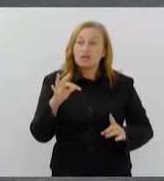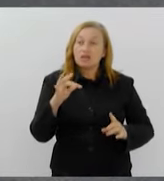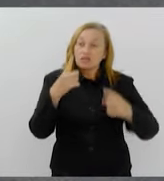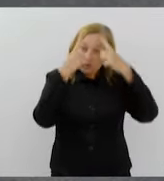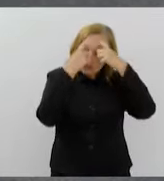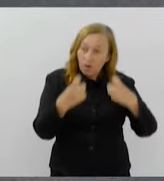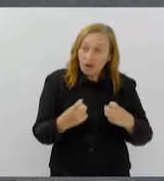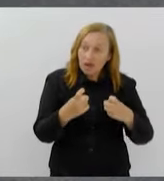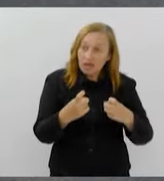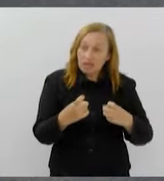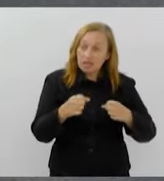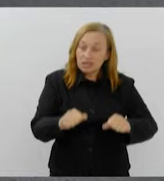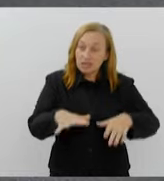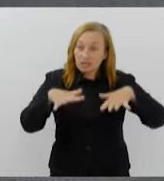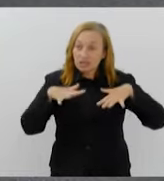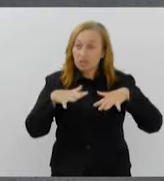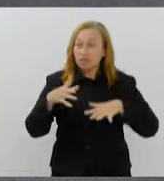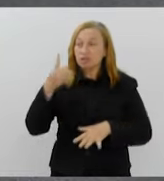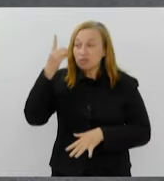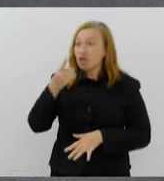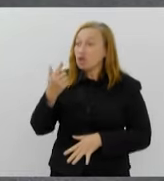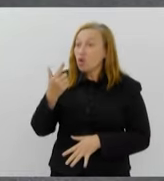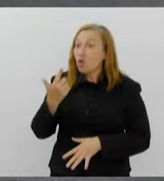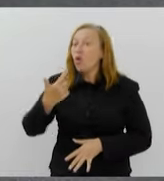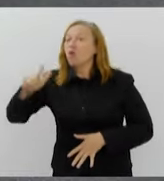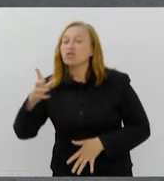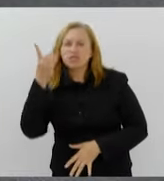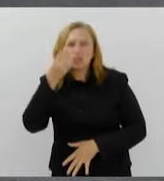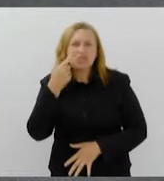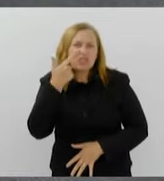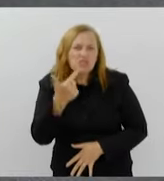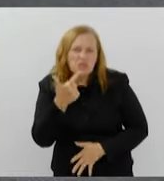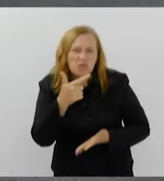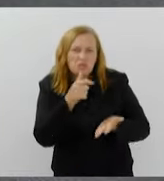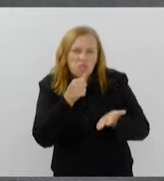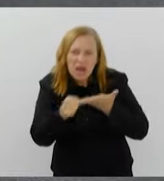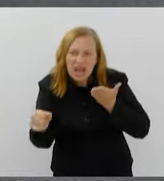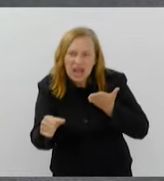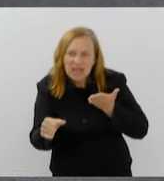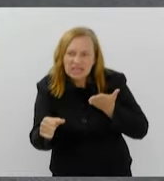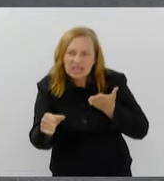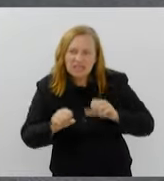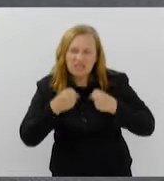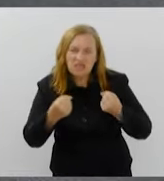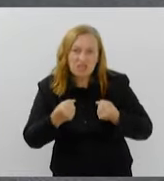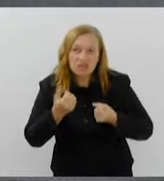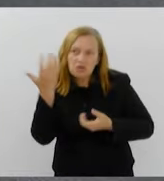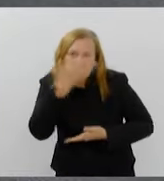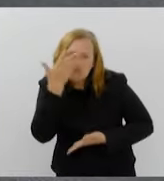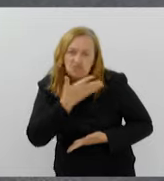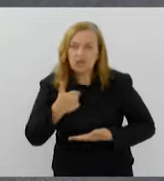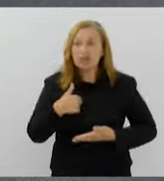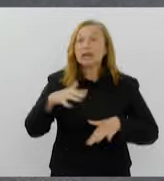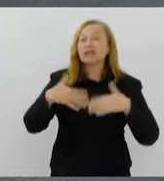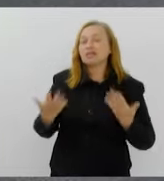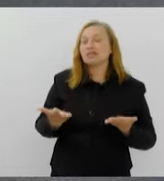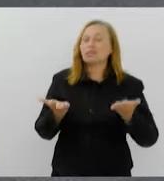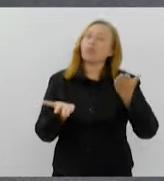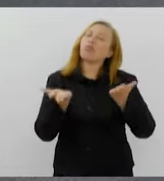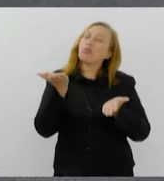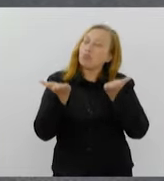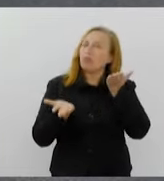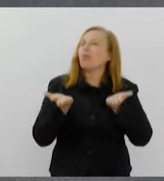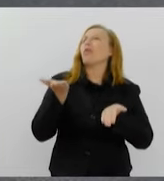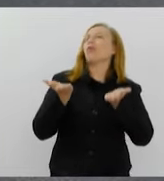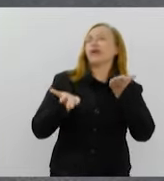Deputado você viu alguém ler carta aqui repudiar atitude do oson com a essa figura folclórica eu não vi então são dois pesos